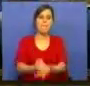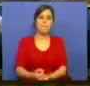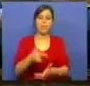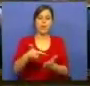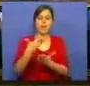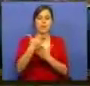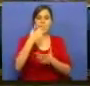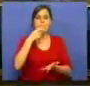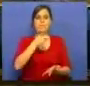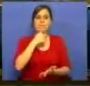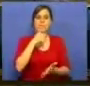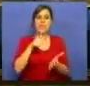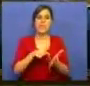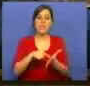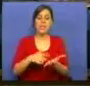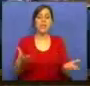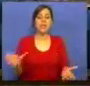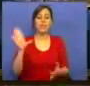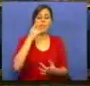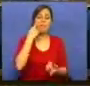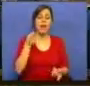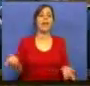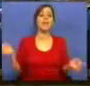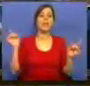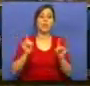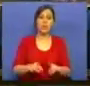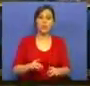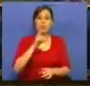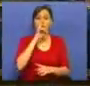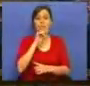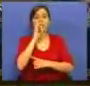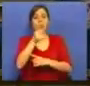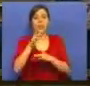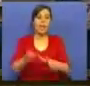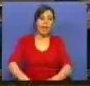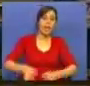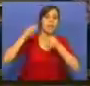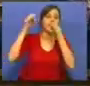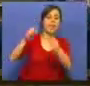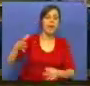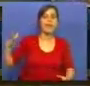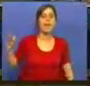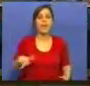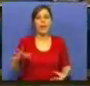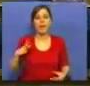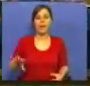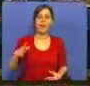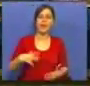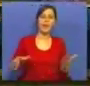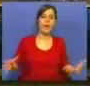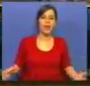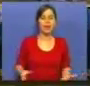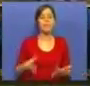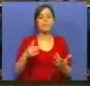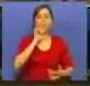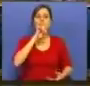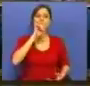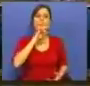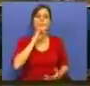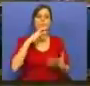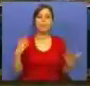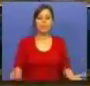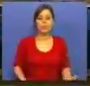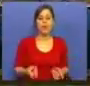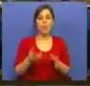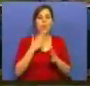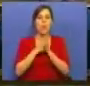este tipo de medidas. Adiá-las mais uma vez, reprová-las porque se quer ter em vista que há a possibilidade de